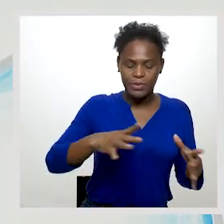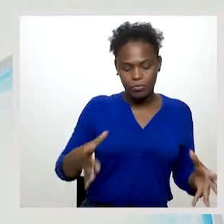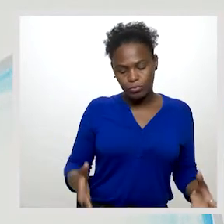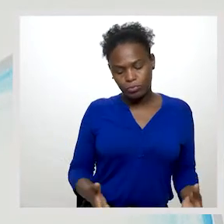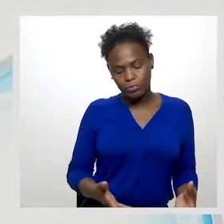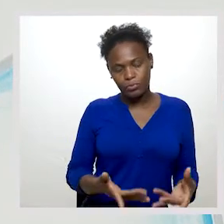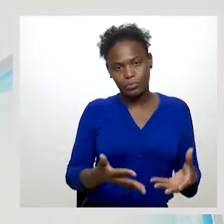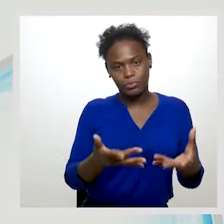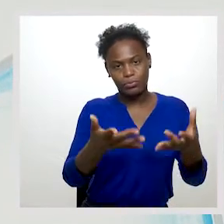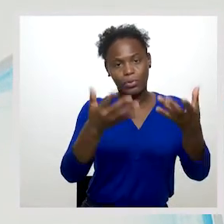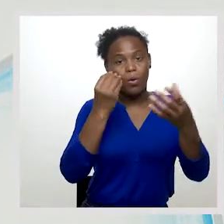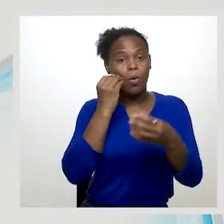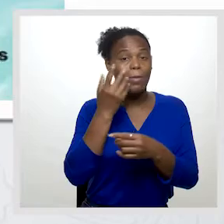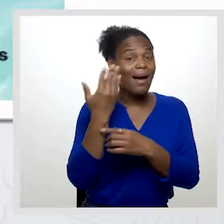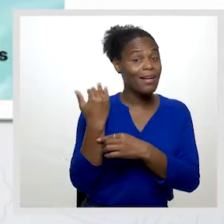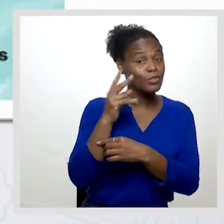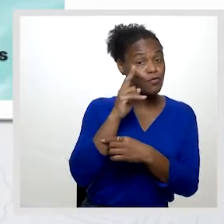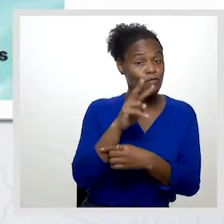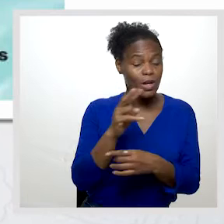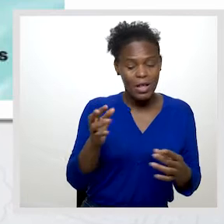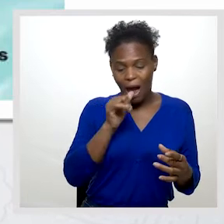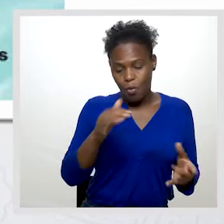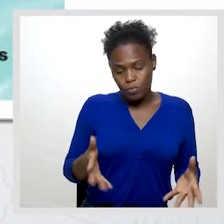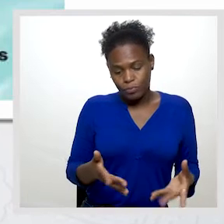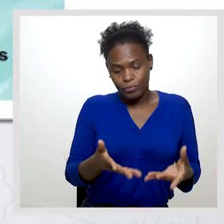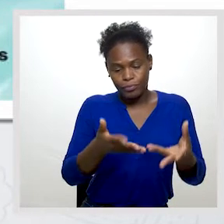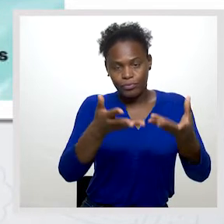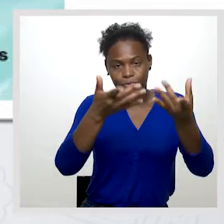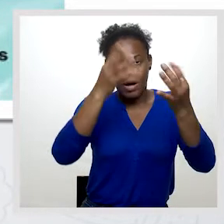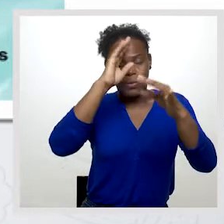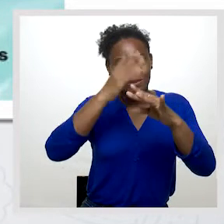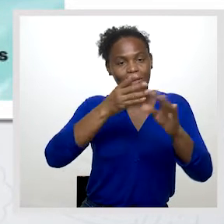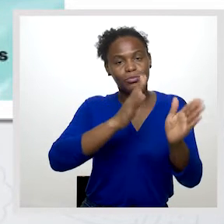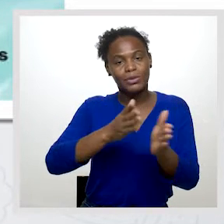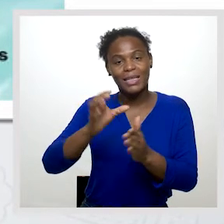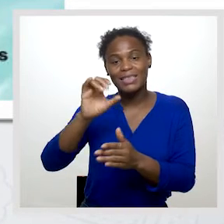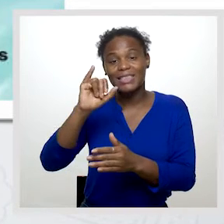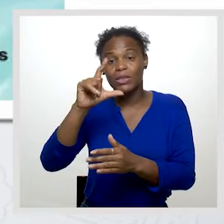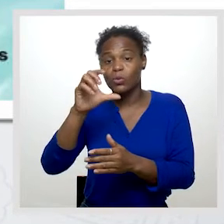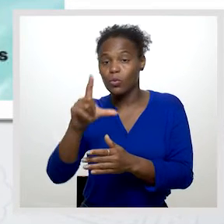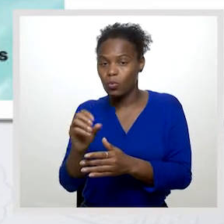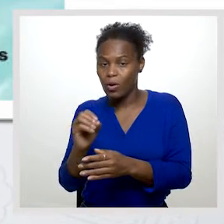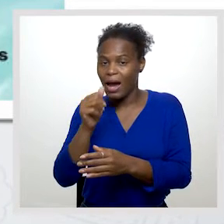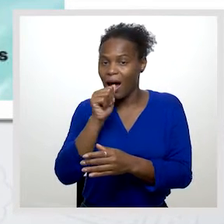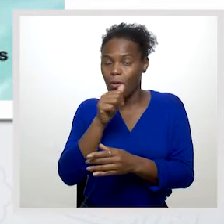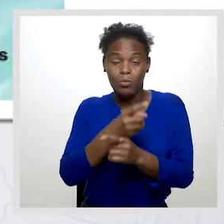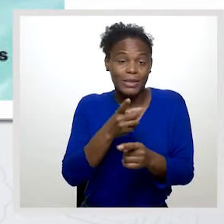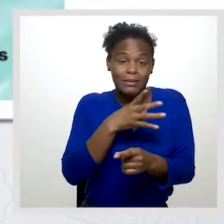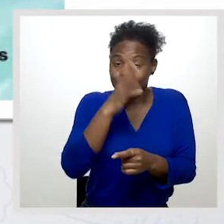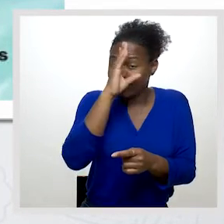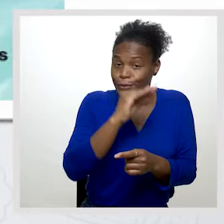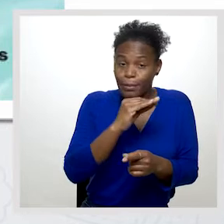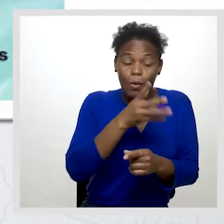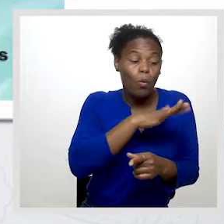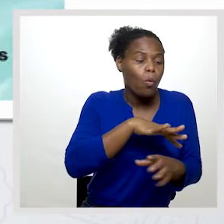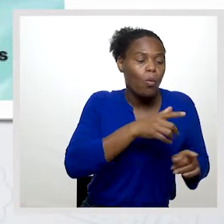já tínhamos visto anteriormente, continua o processo de ciclo de água. Por isso que se diz, nós não sabemos